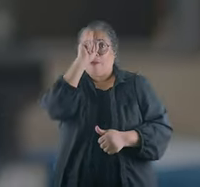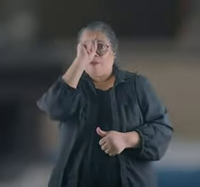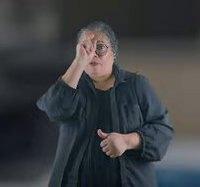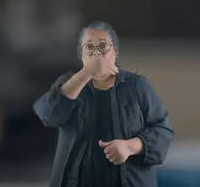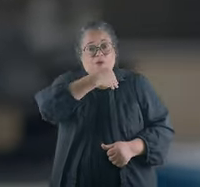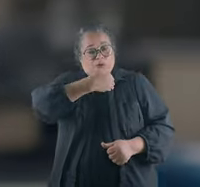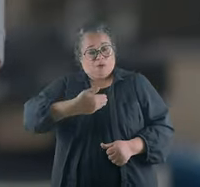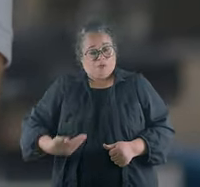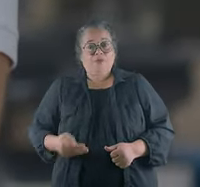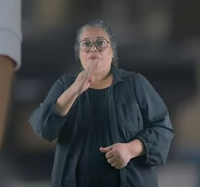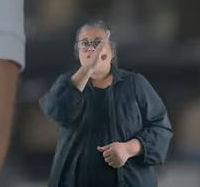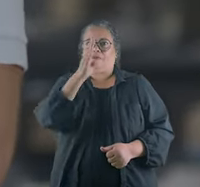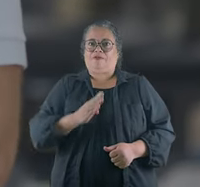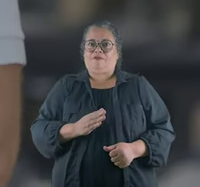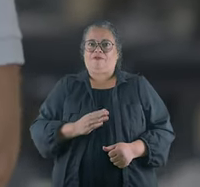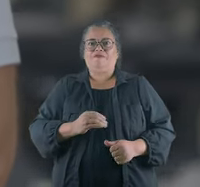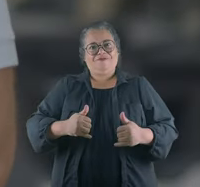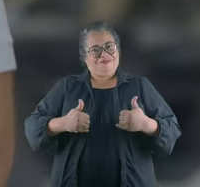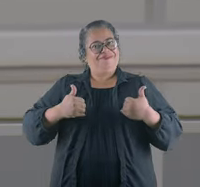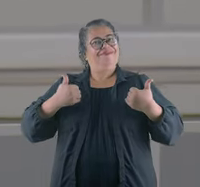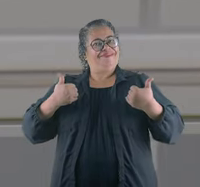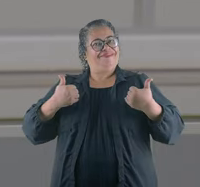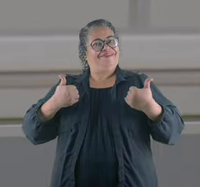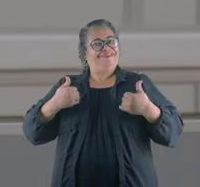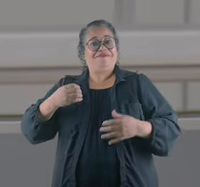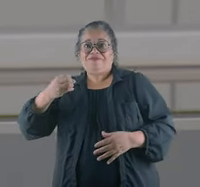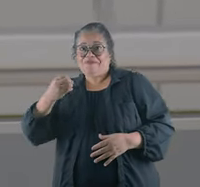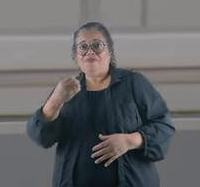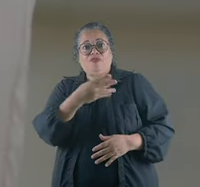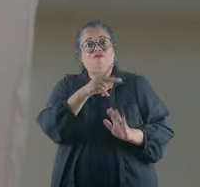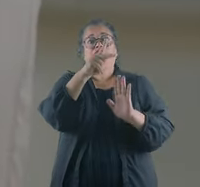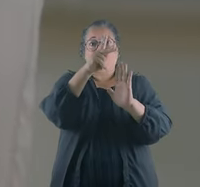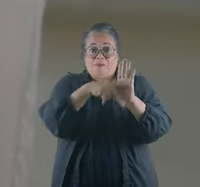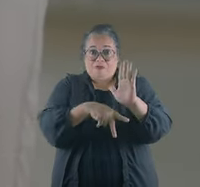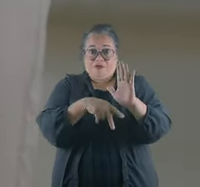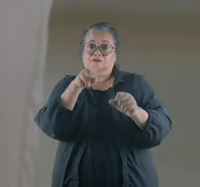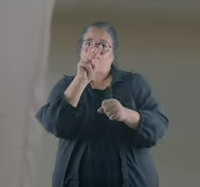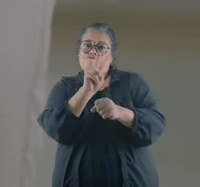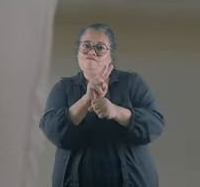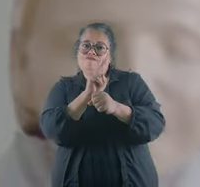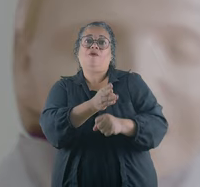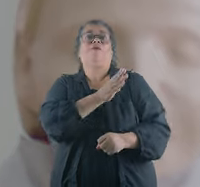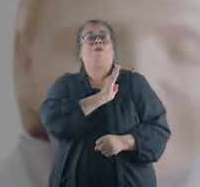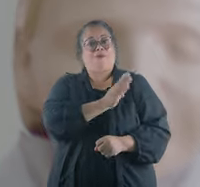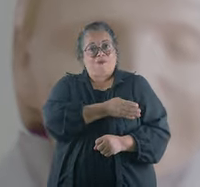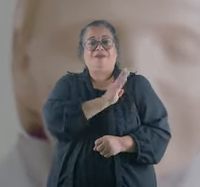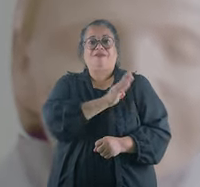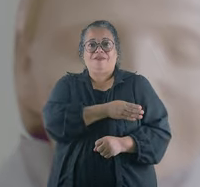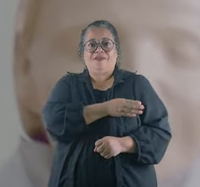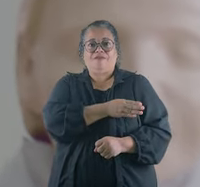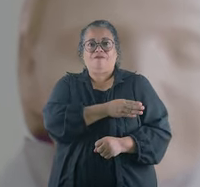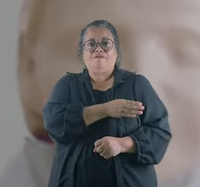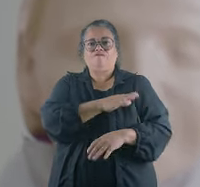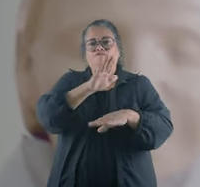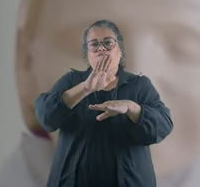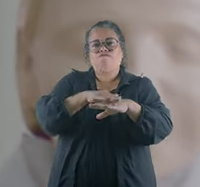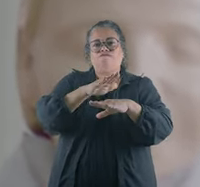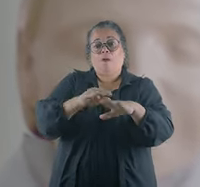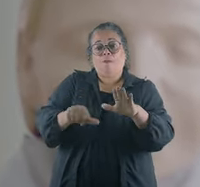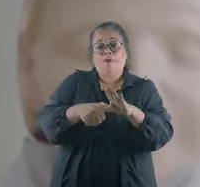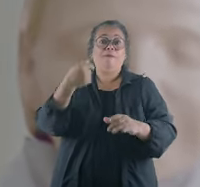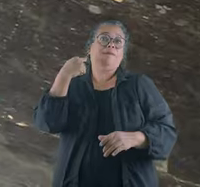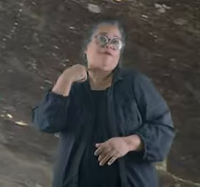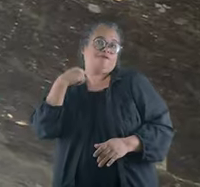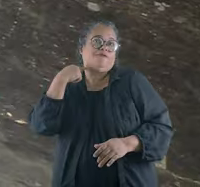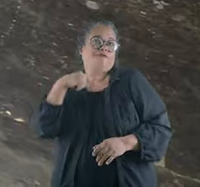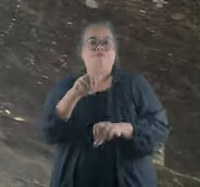dos melhores hospitais públicos do Brasil. Dá um orgulho, né? E outra novidade é o Guardiões do Coração, uma